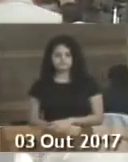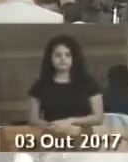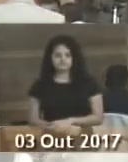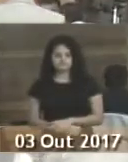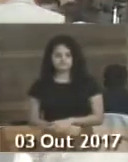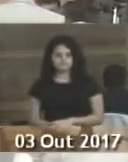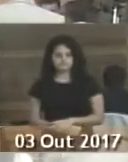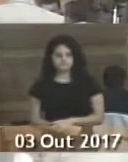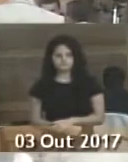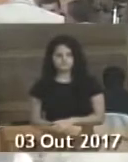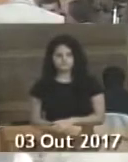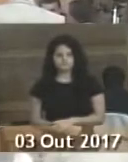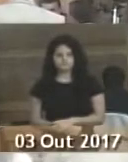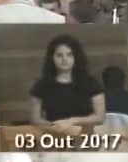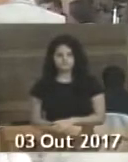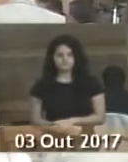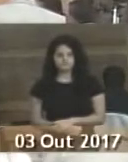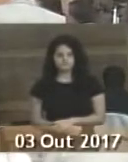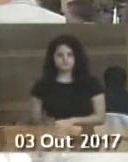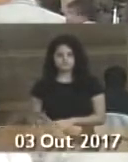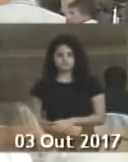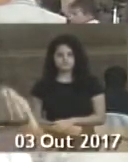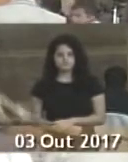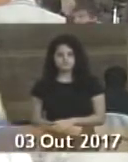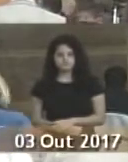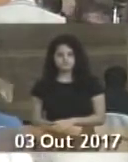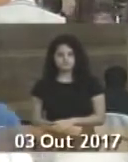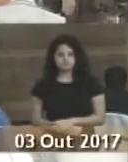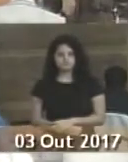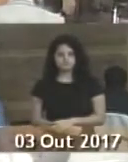Vereador Elinho, podemos fazer agora ou não?